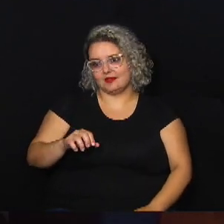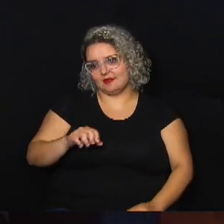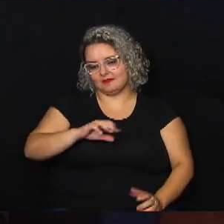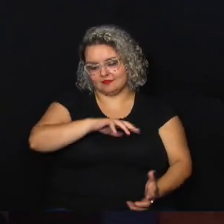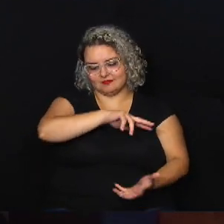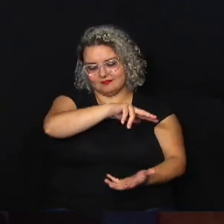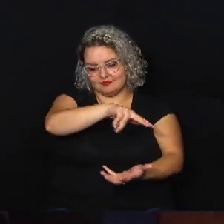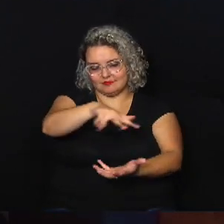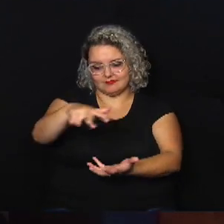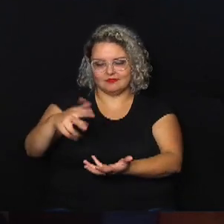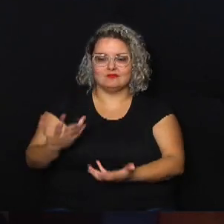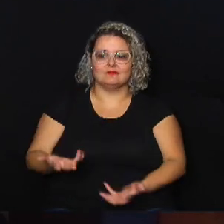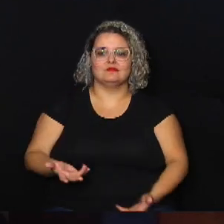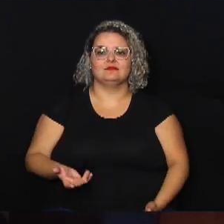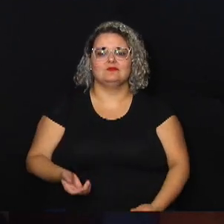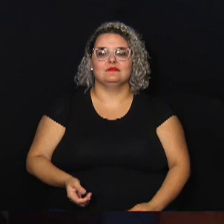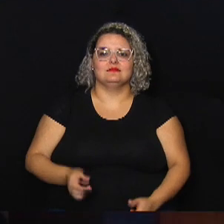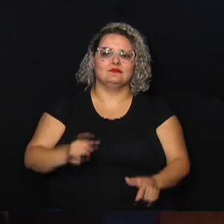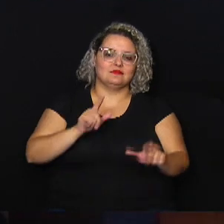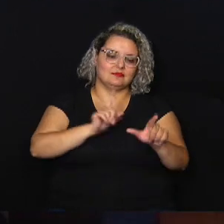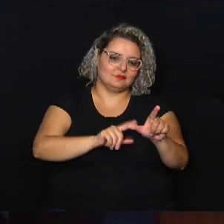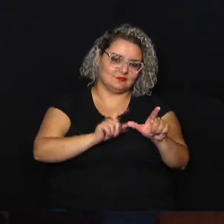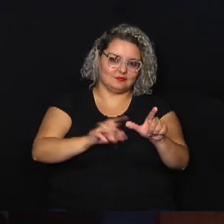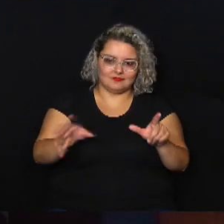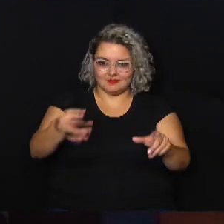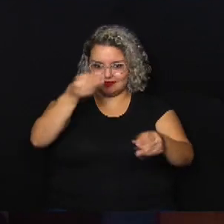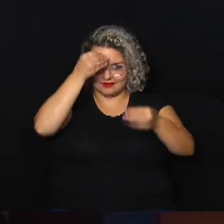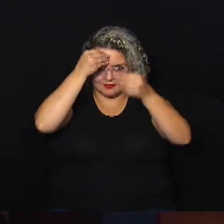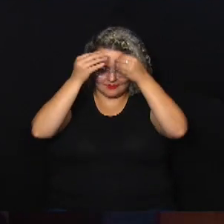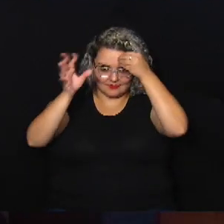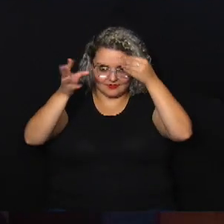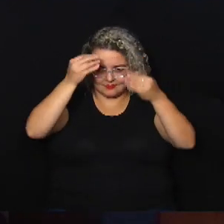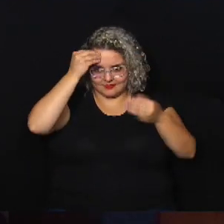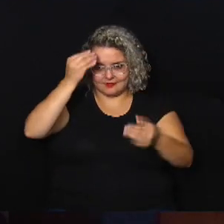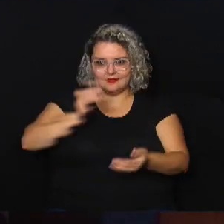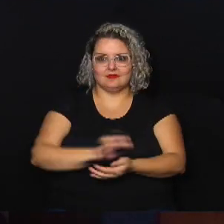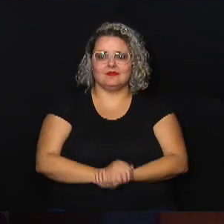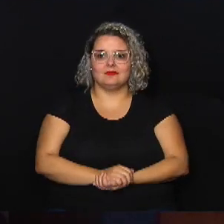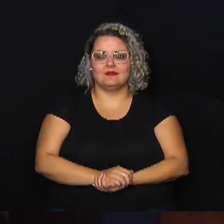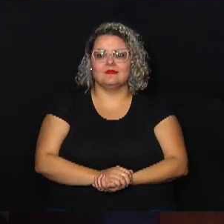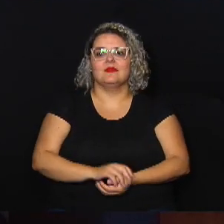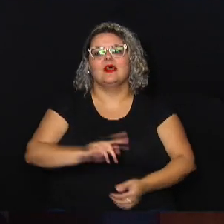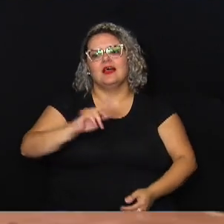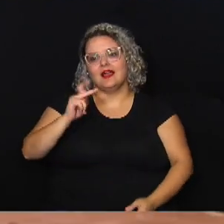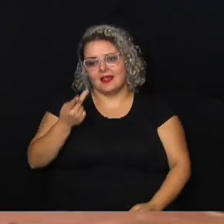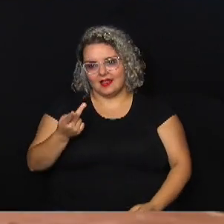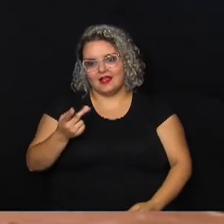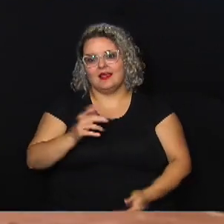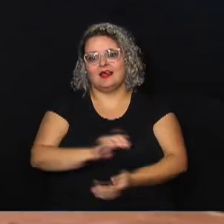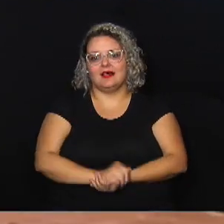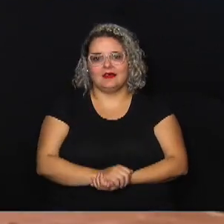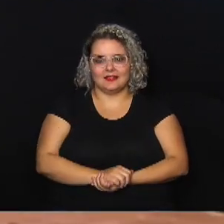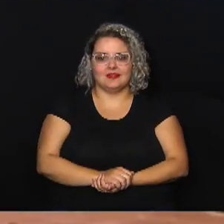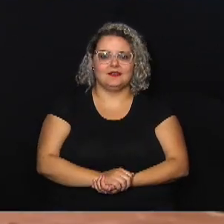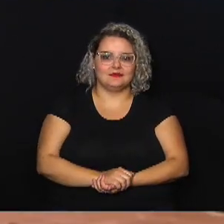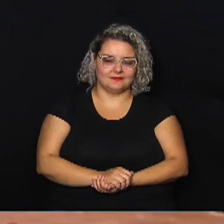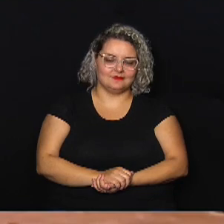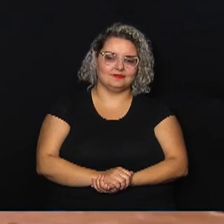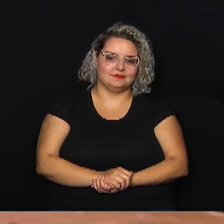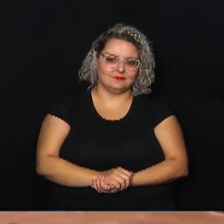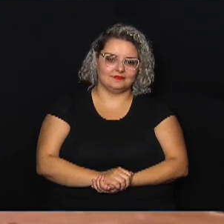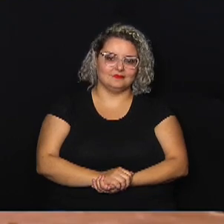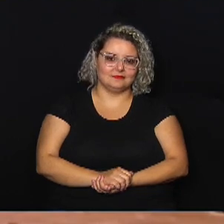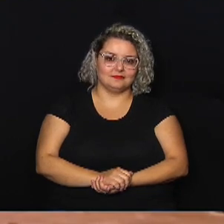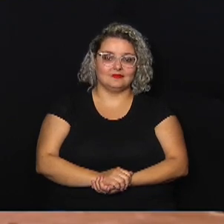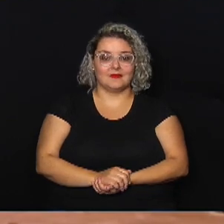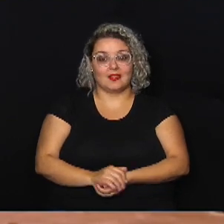letras anteriores de IBM. Não é? H. Então, esses são os truques